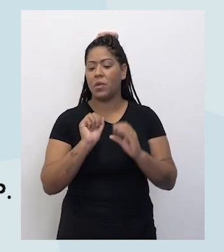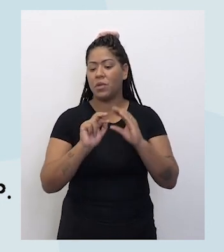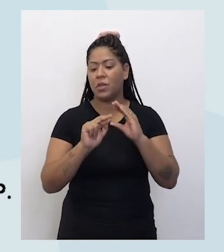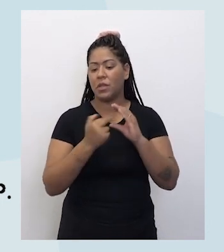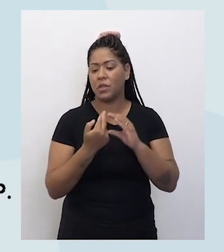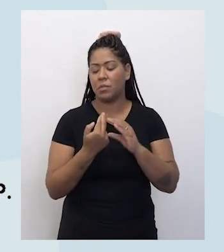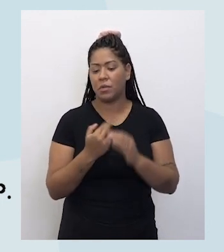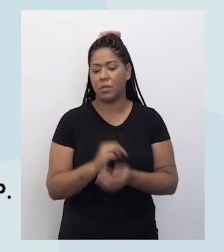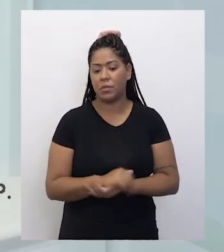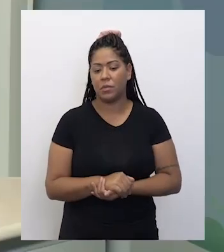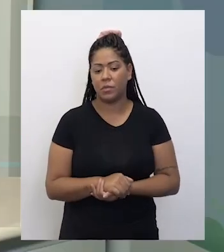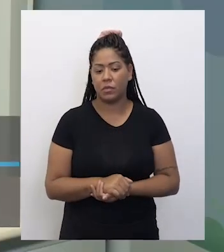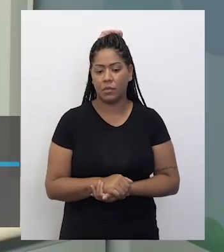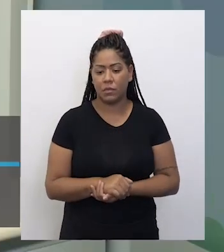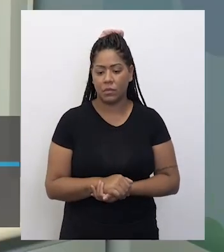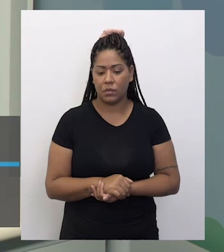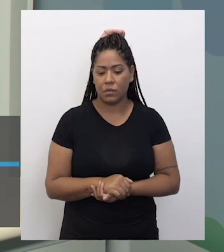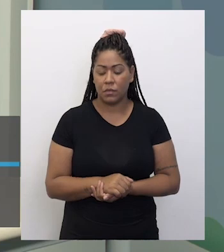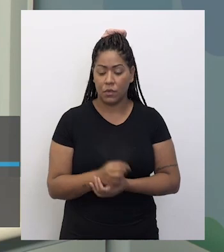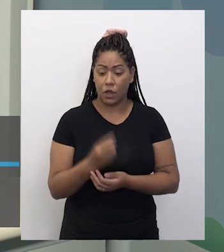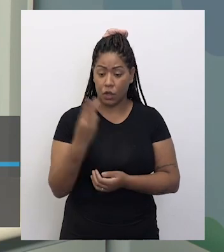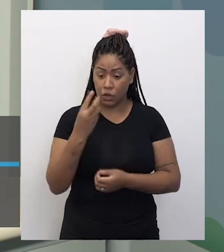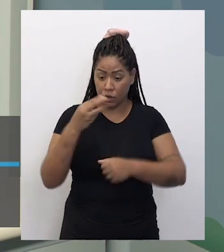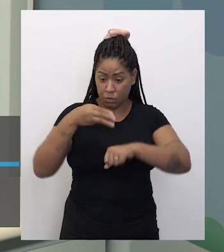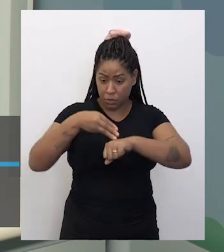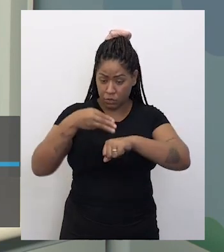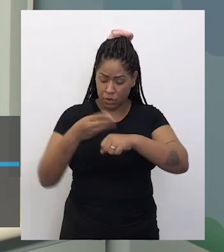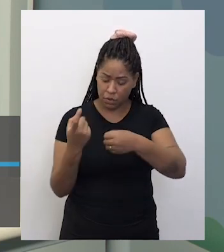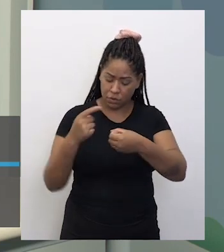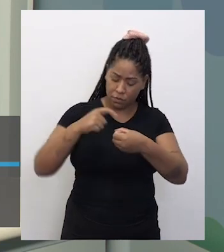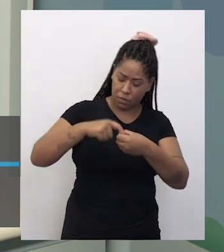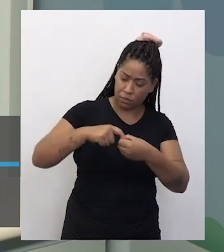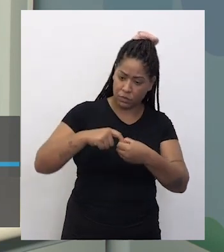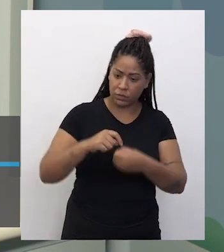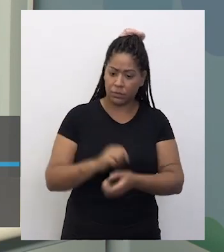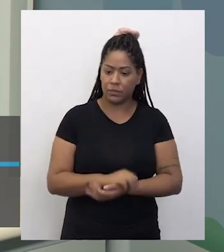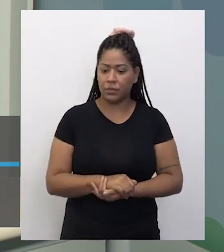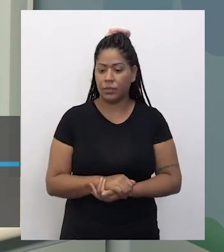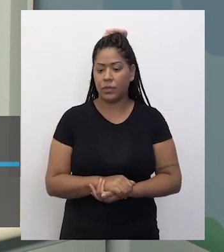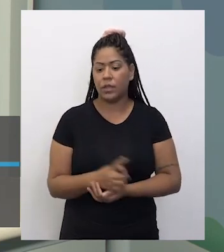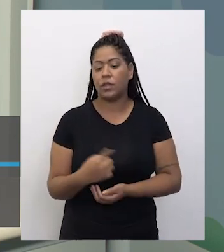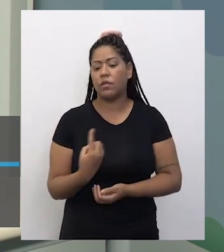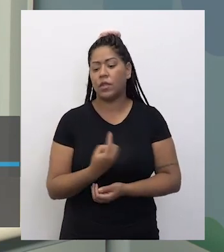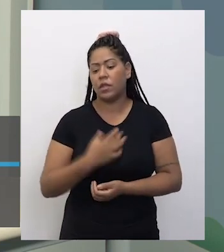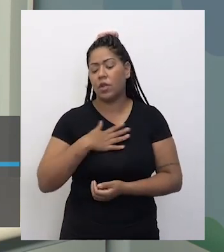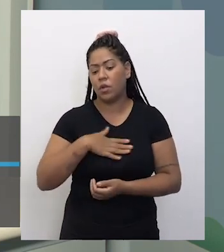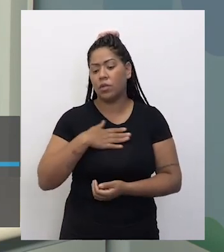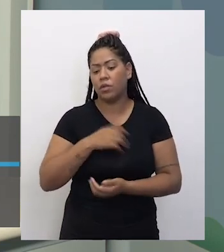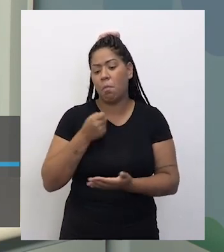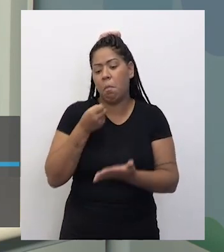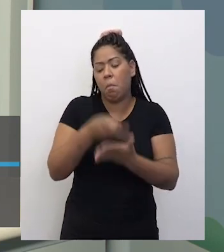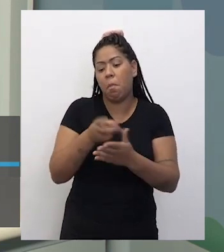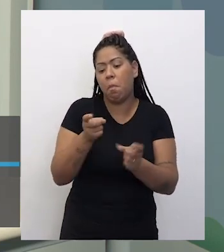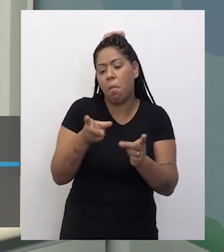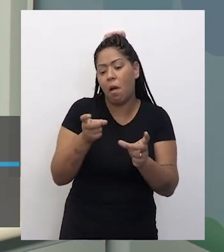questão de imposta ou não. 2 minutinhos para vocês falarem se costumam comprar as coisas por influência.